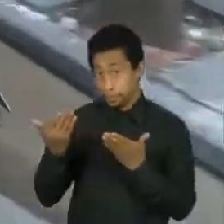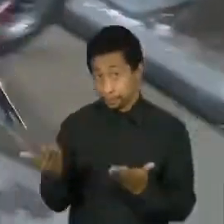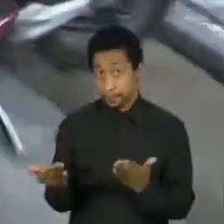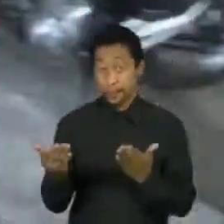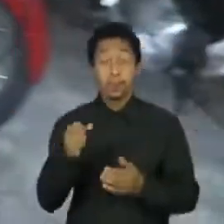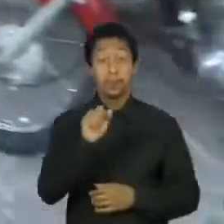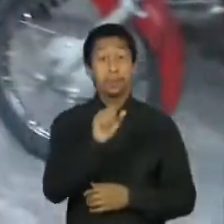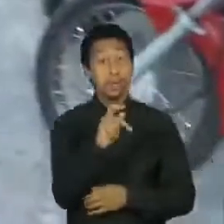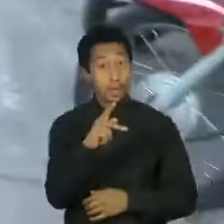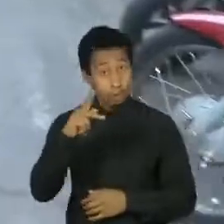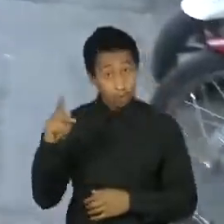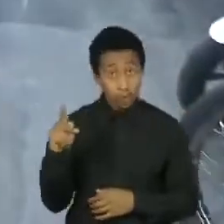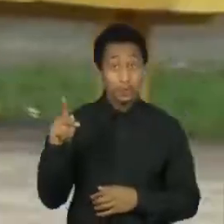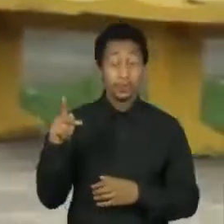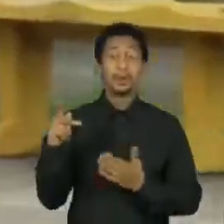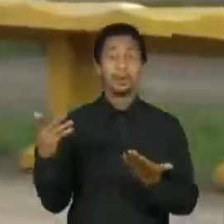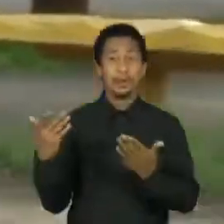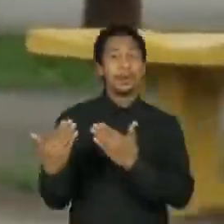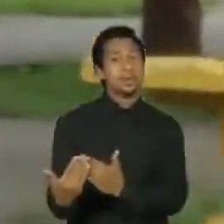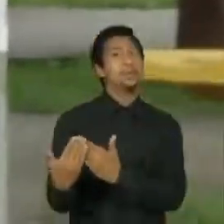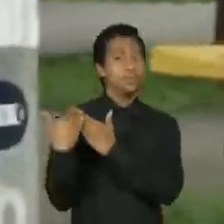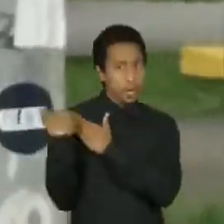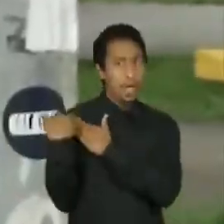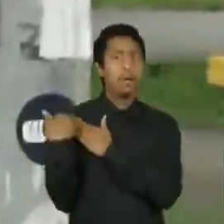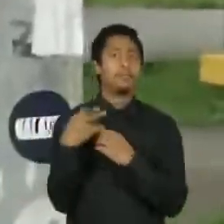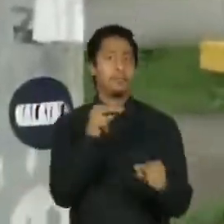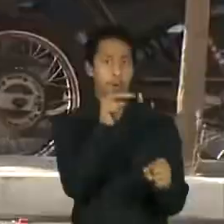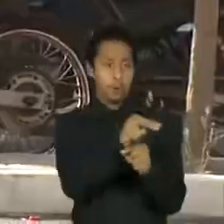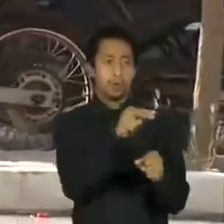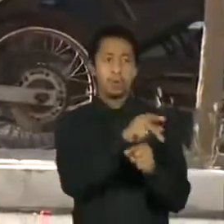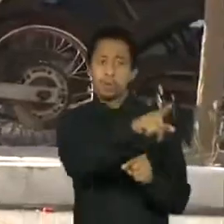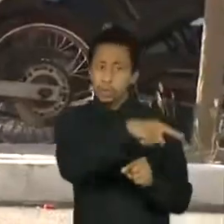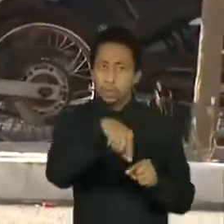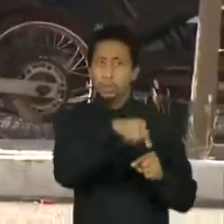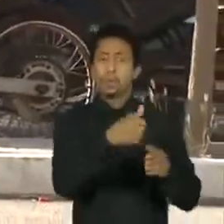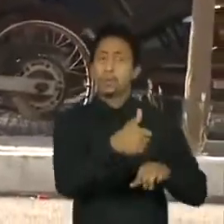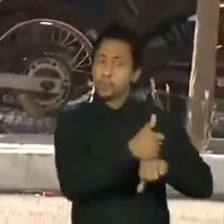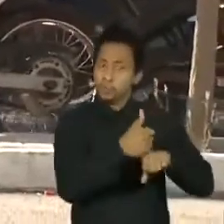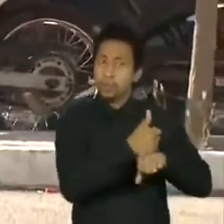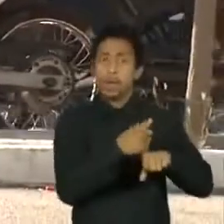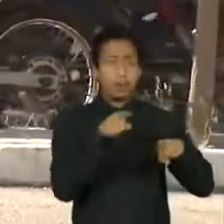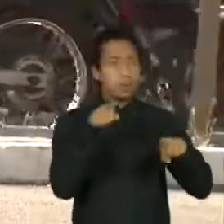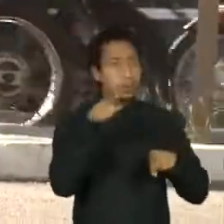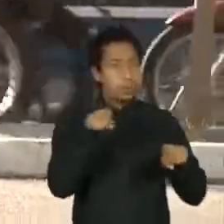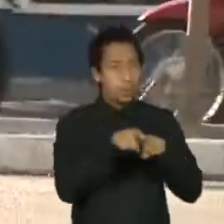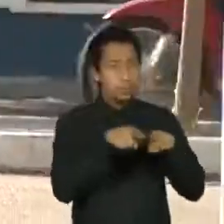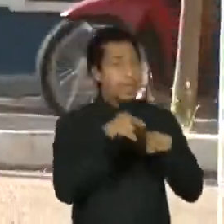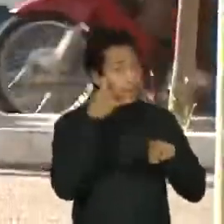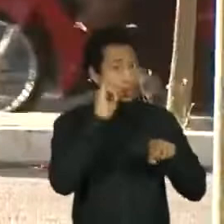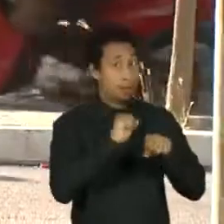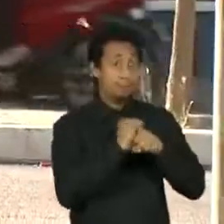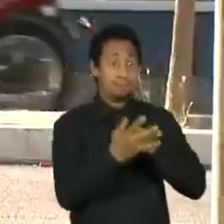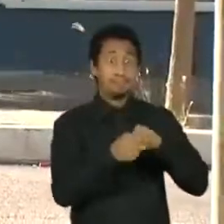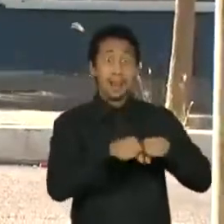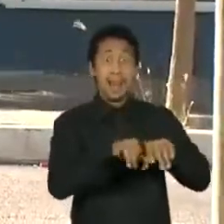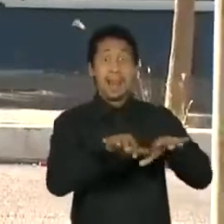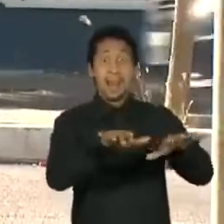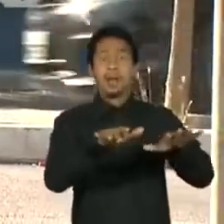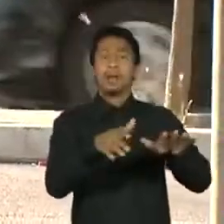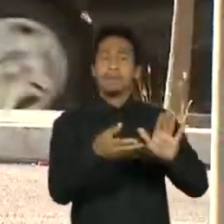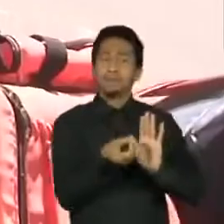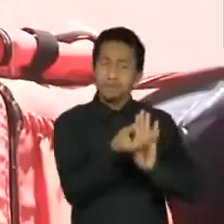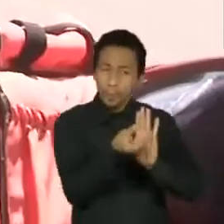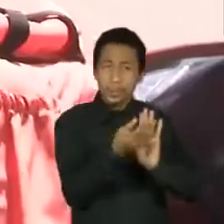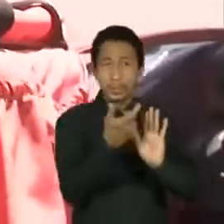definir os aplicativos como co-responsáveis pela prevenção contra o coronavírus o texto obriga as empresas a manterem iniciativas de conscientização